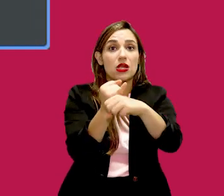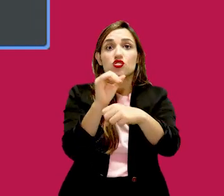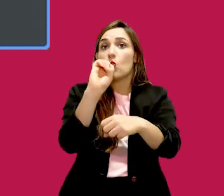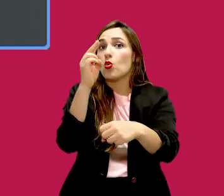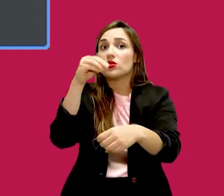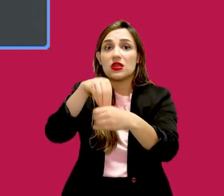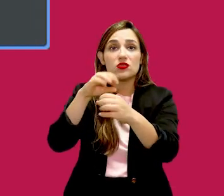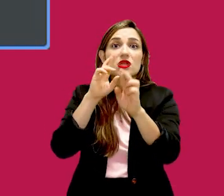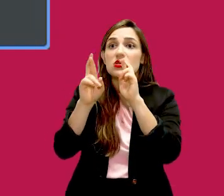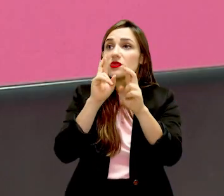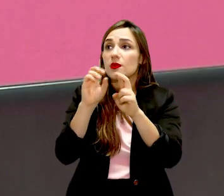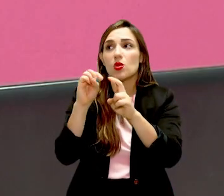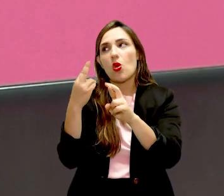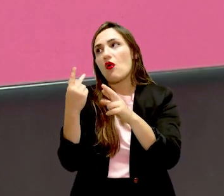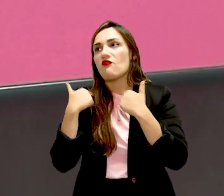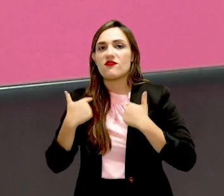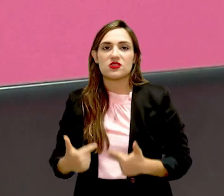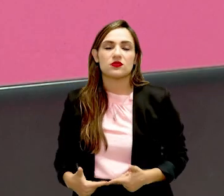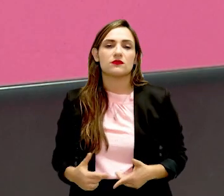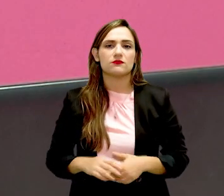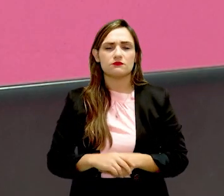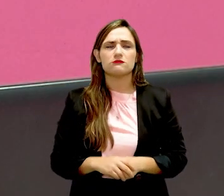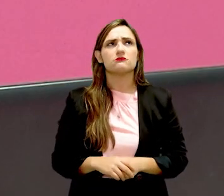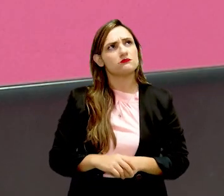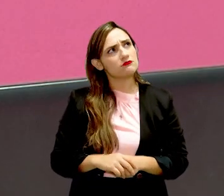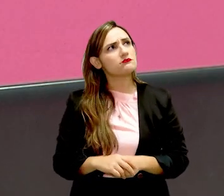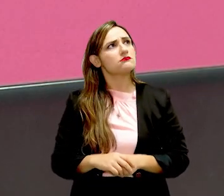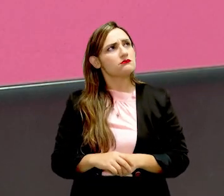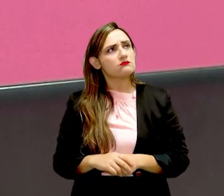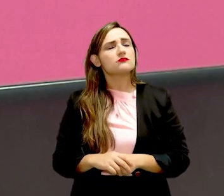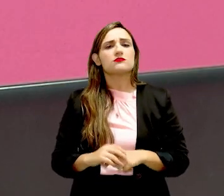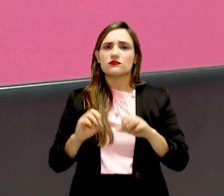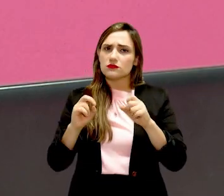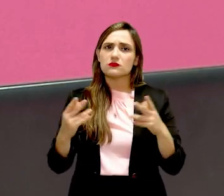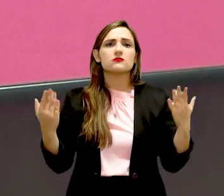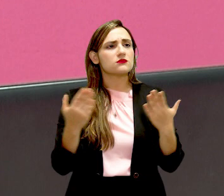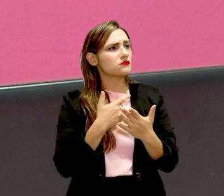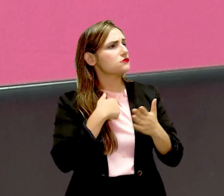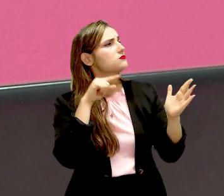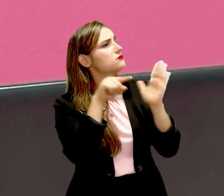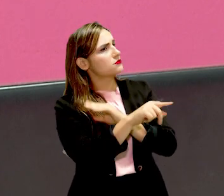Então, é muito bom que tenha uma lei. Sim, sem dúvida. Agora quero saber até da